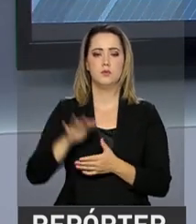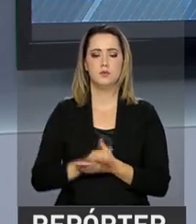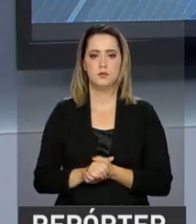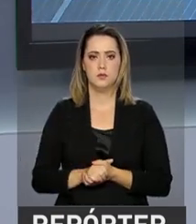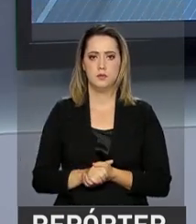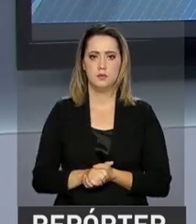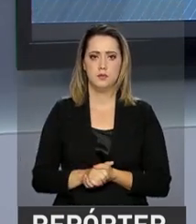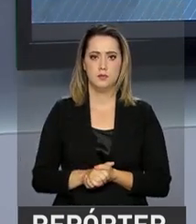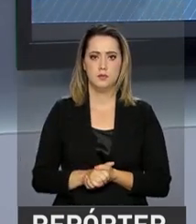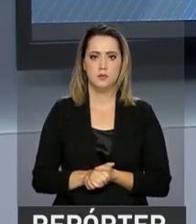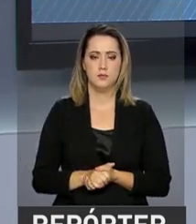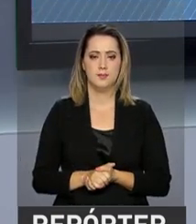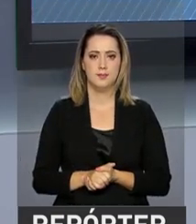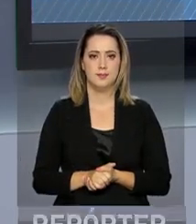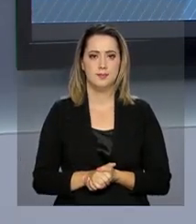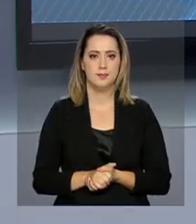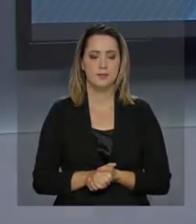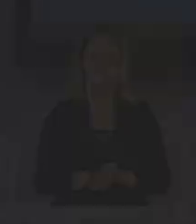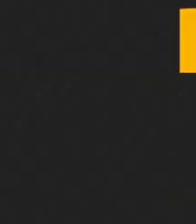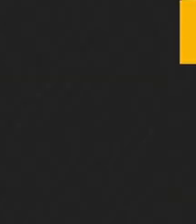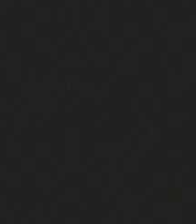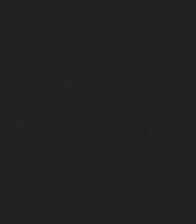TV do Governo Federal